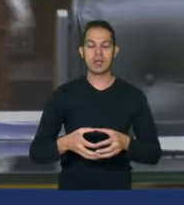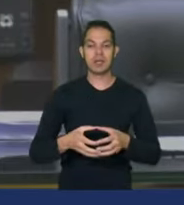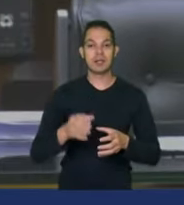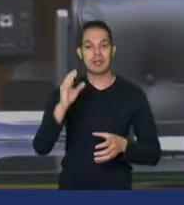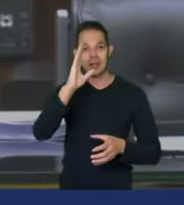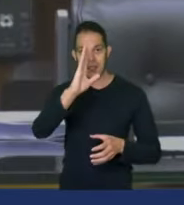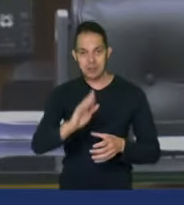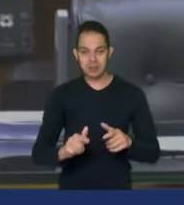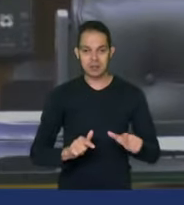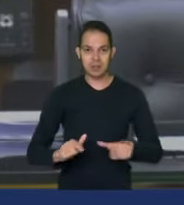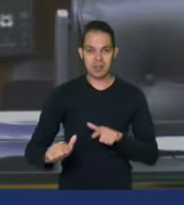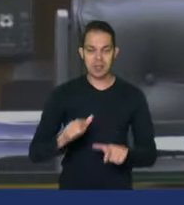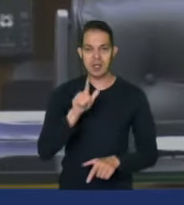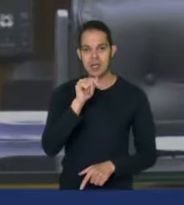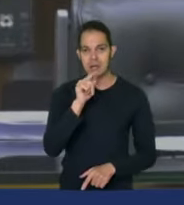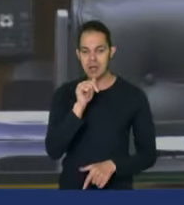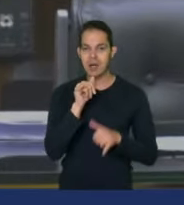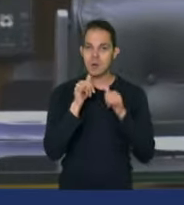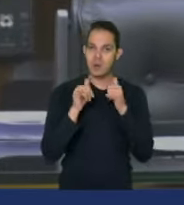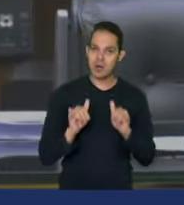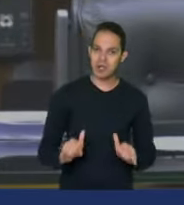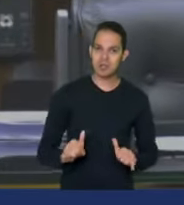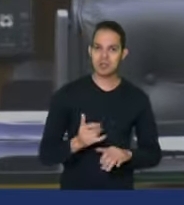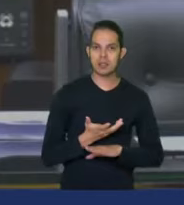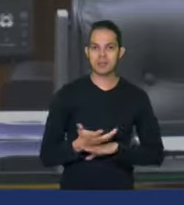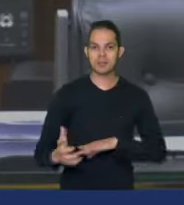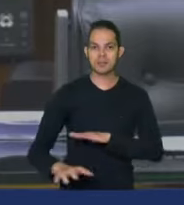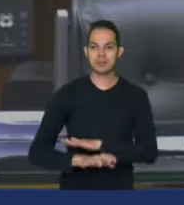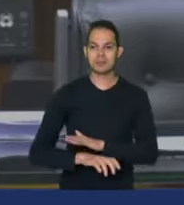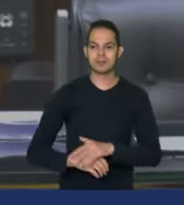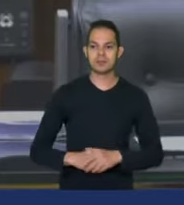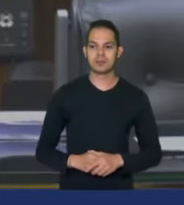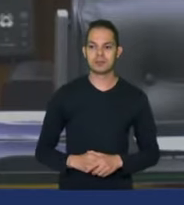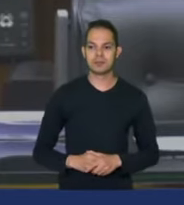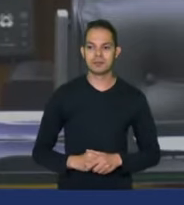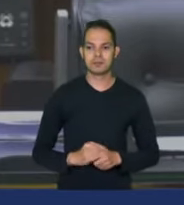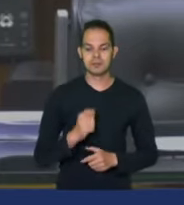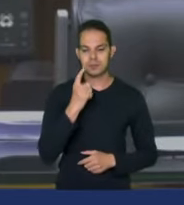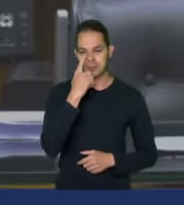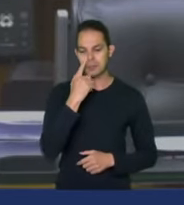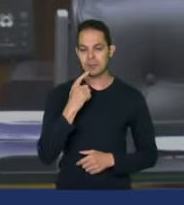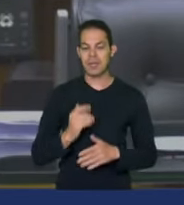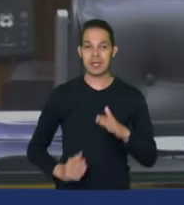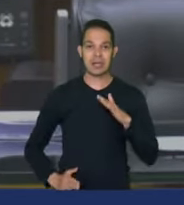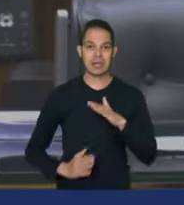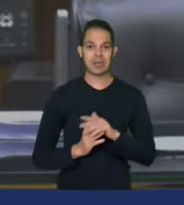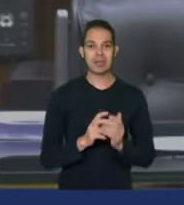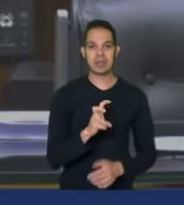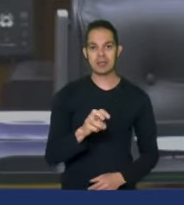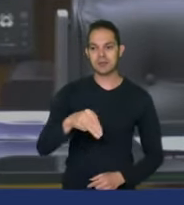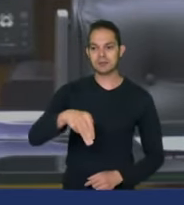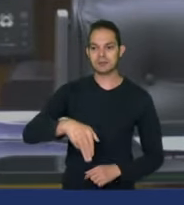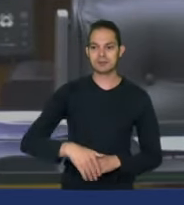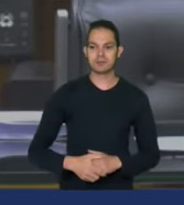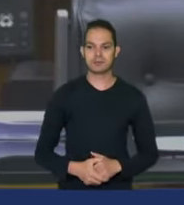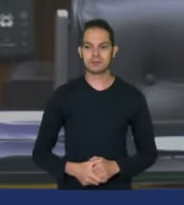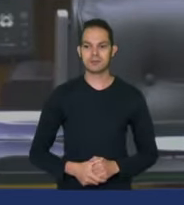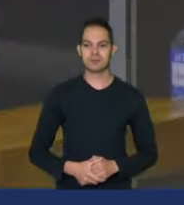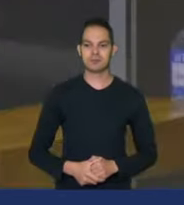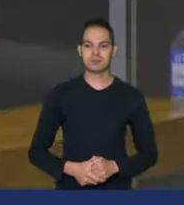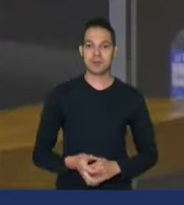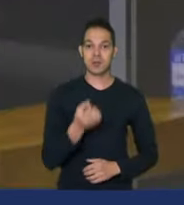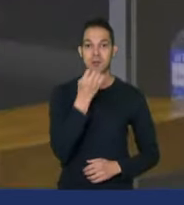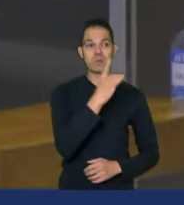Água, Energia e Meio Ambiente. Bom dia. Pelo tempo de 5 minutos. Bom dia,